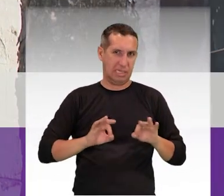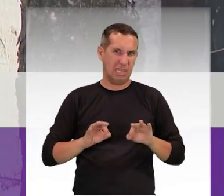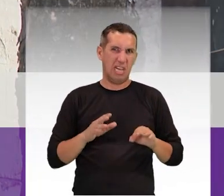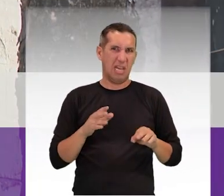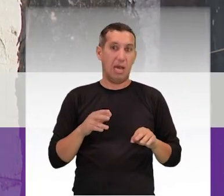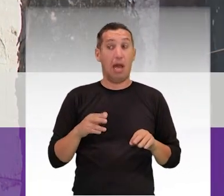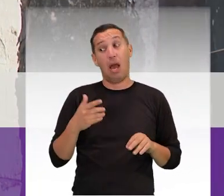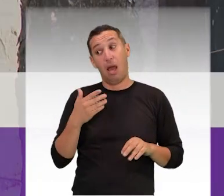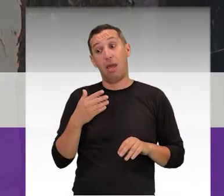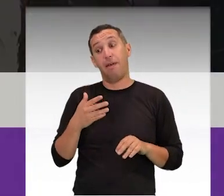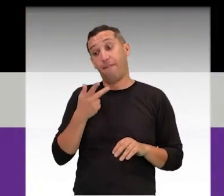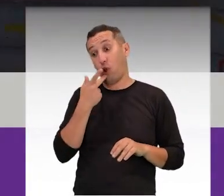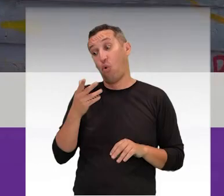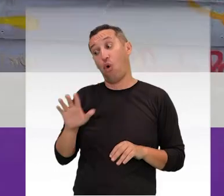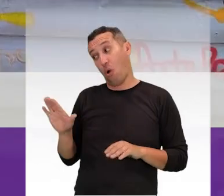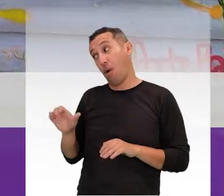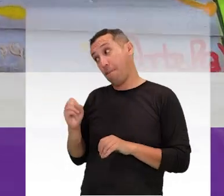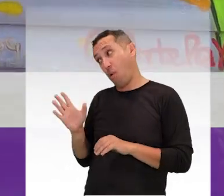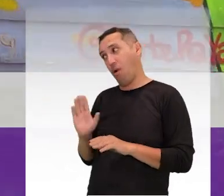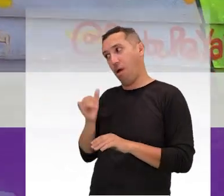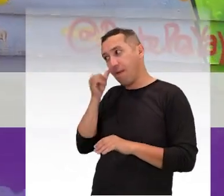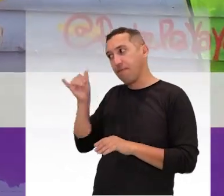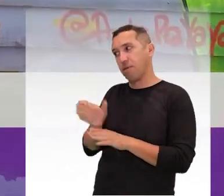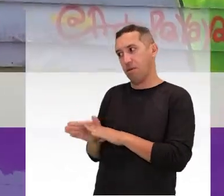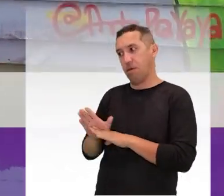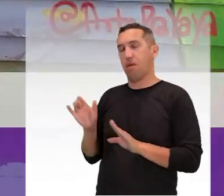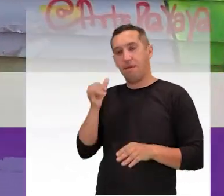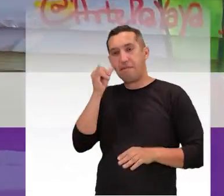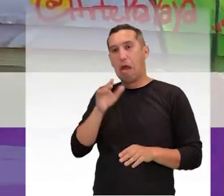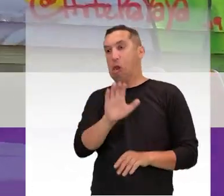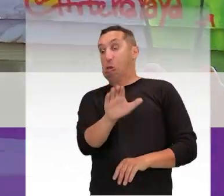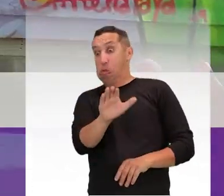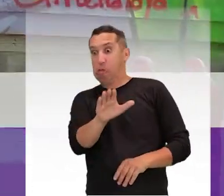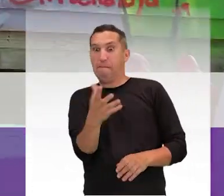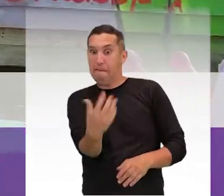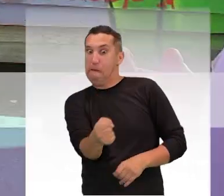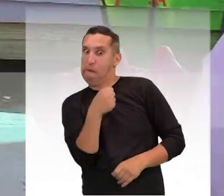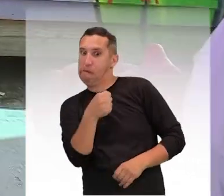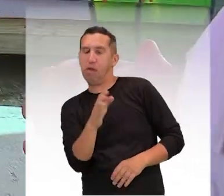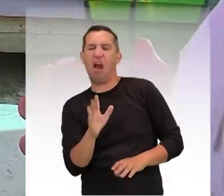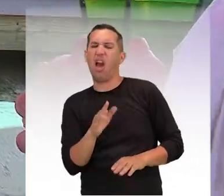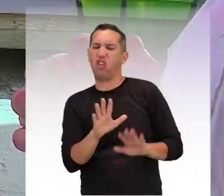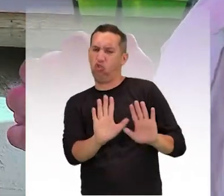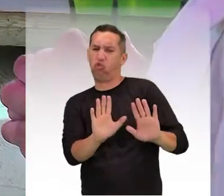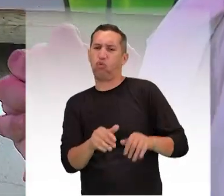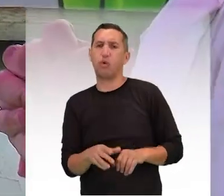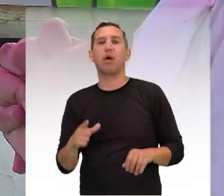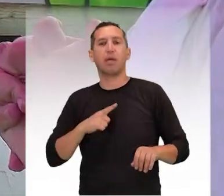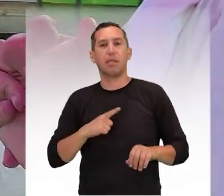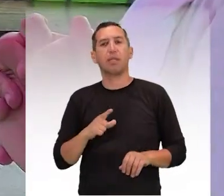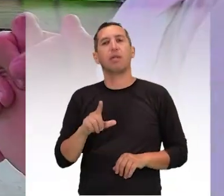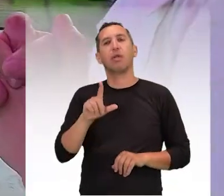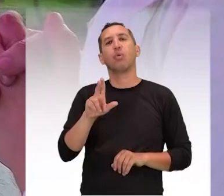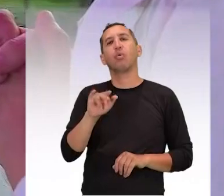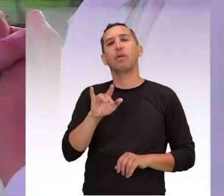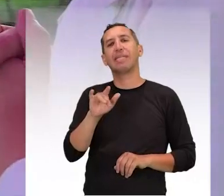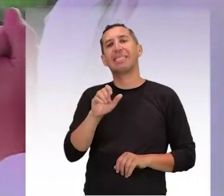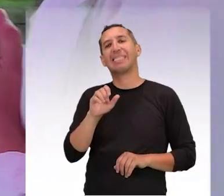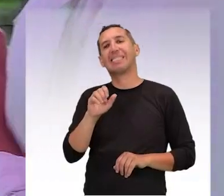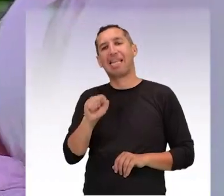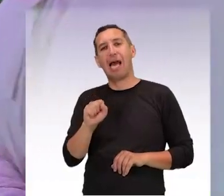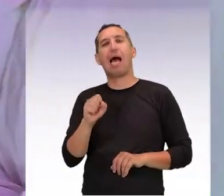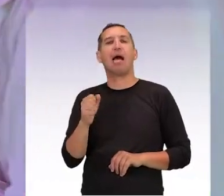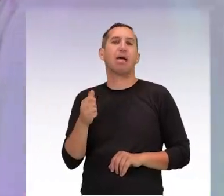fomos orientados a não insistir. Quem tem acompanhado a situação é o Núcleo de Assessoria Jurídica Universitária Popular, Luísa Maim,